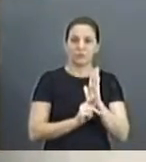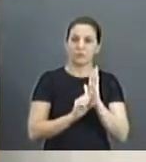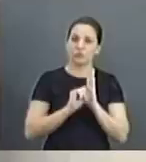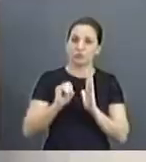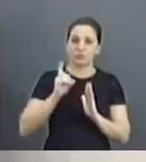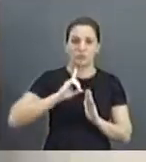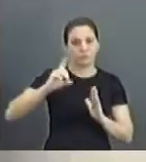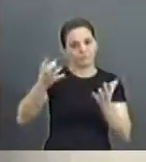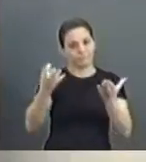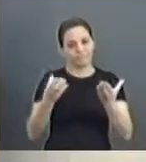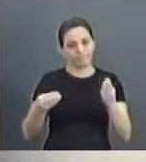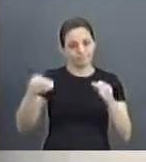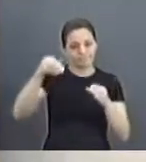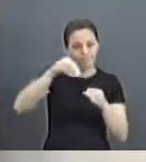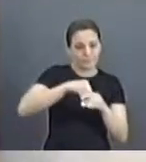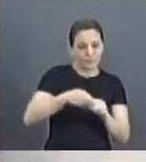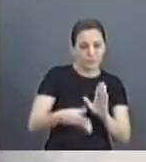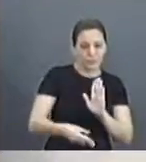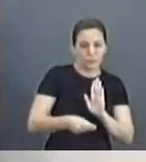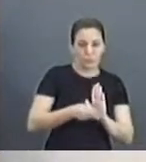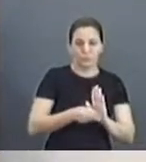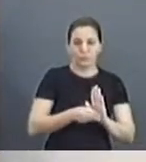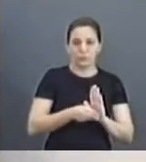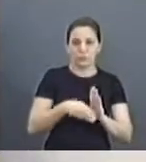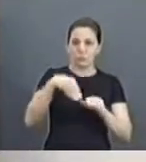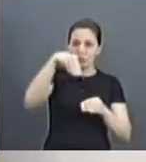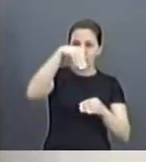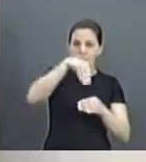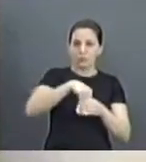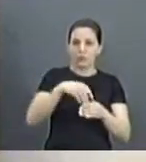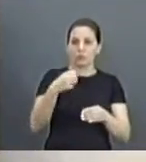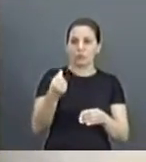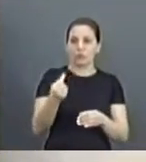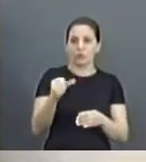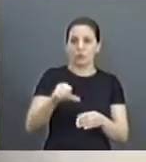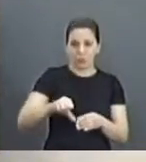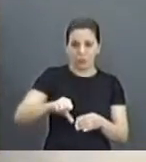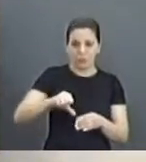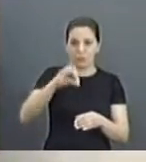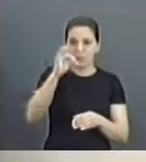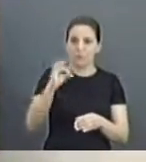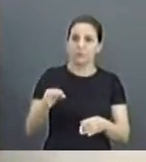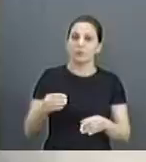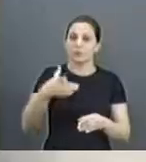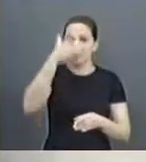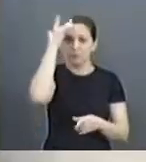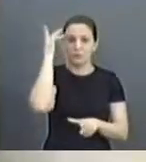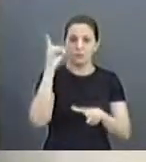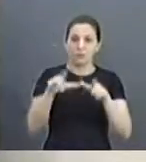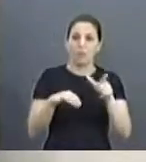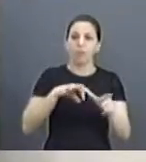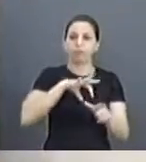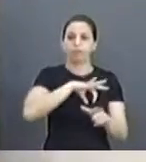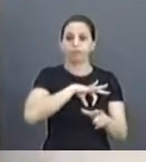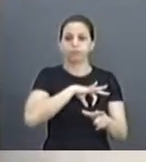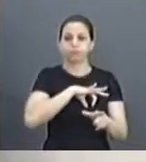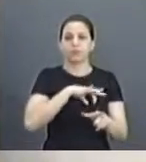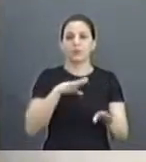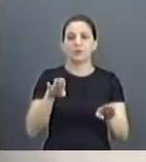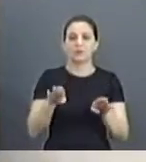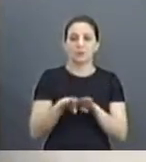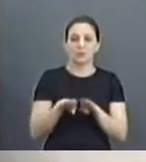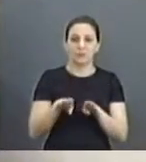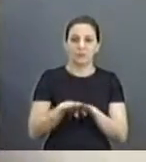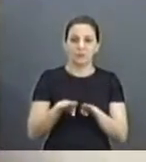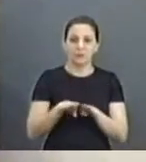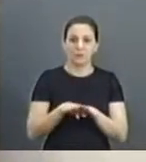deus quiser vai entrar hoje aí o voto dos 9% os dos servidores da casa e vamos